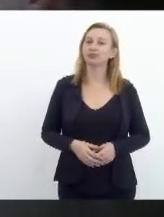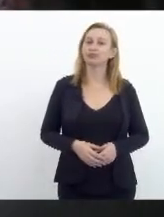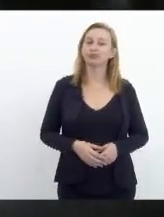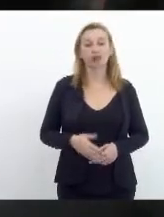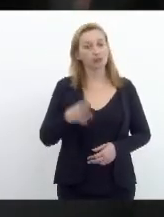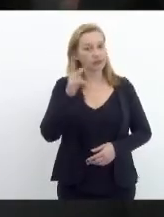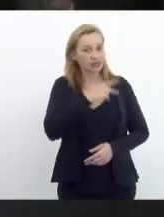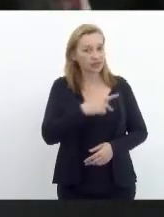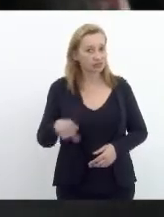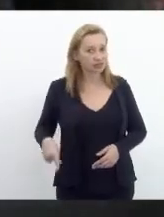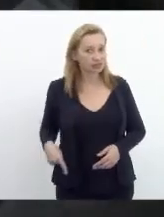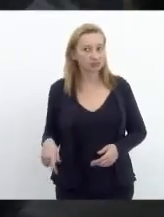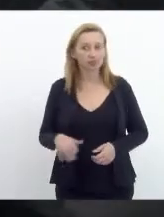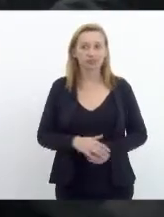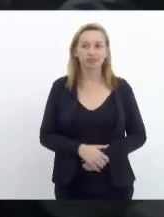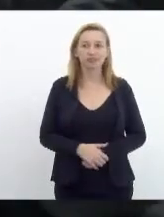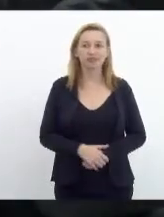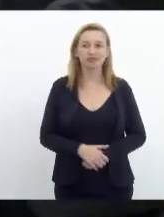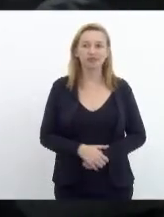Presidente...